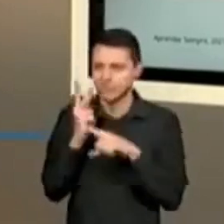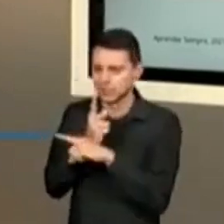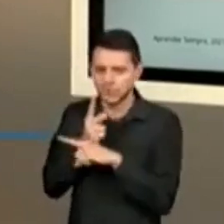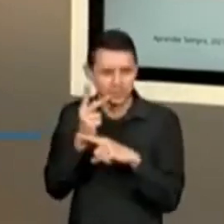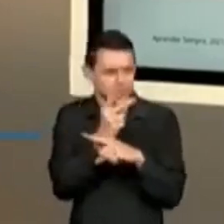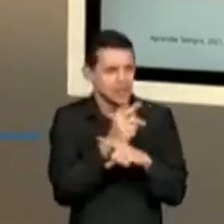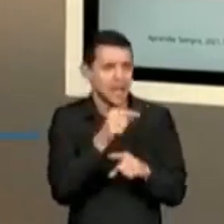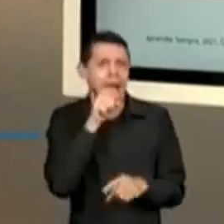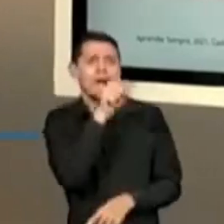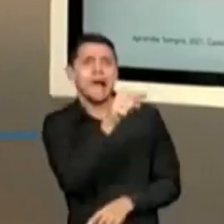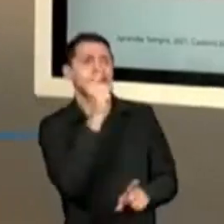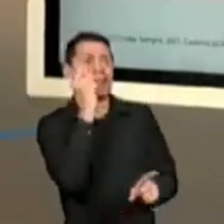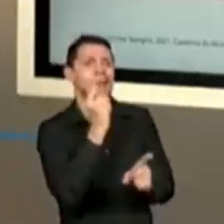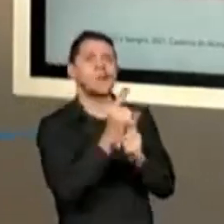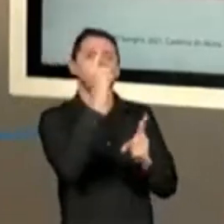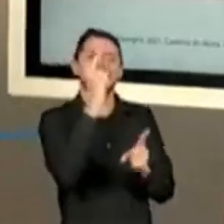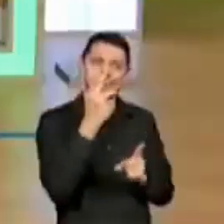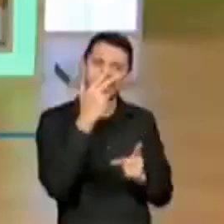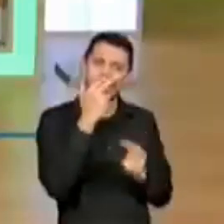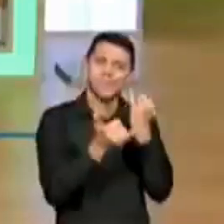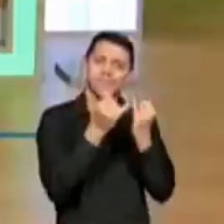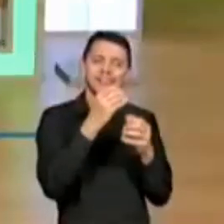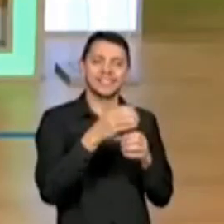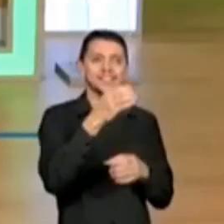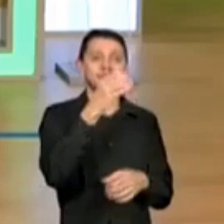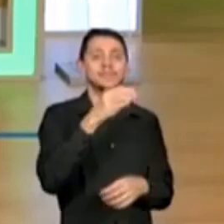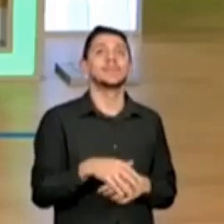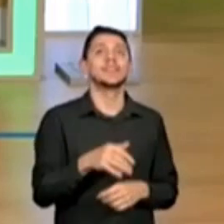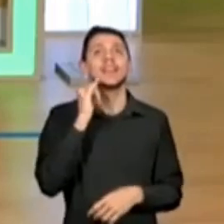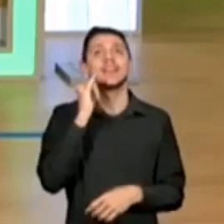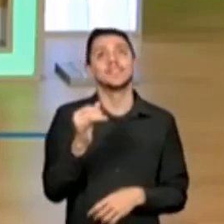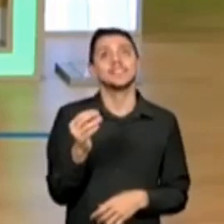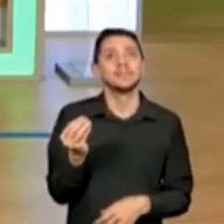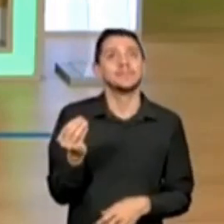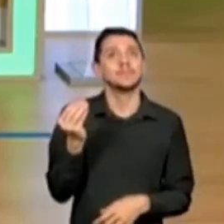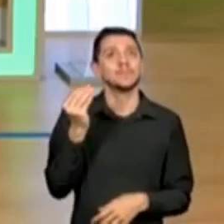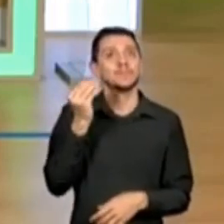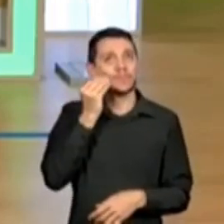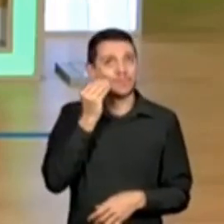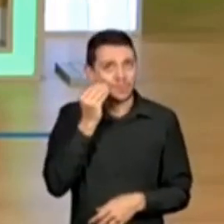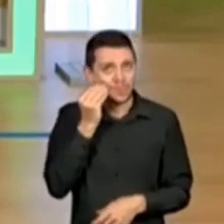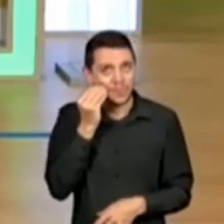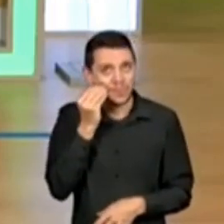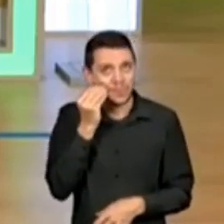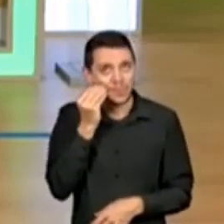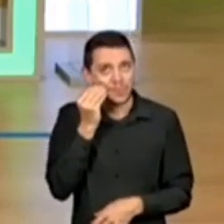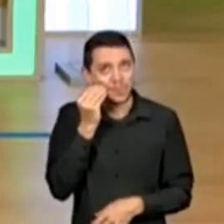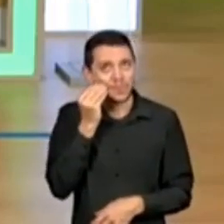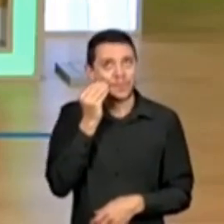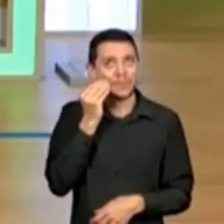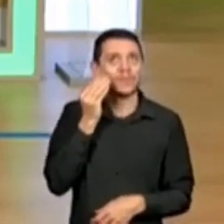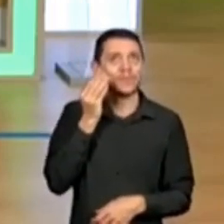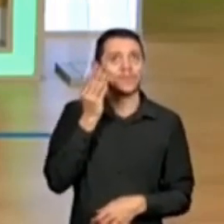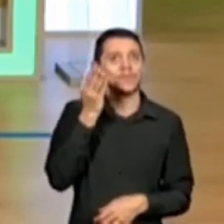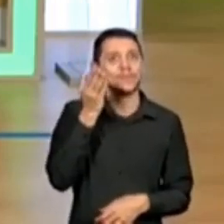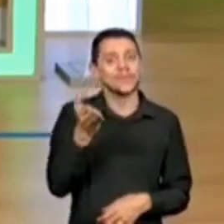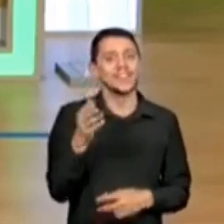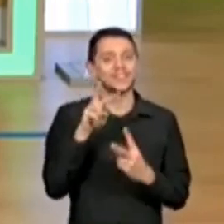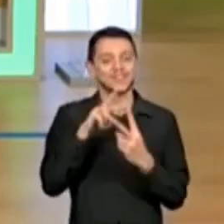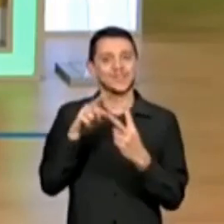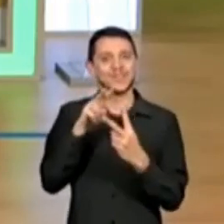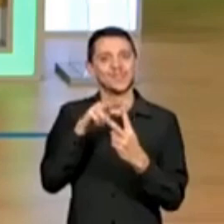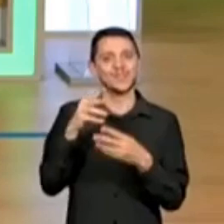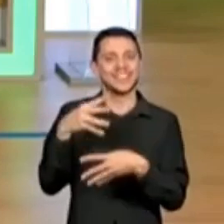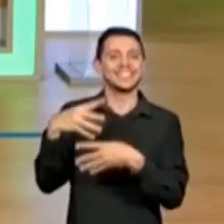ao cilindro, tá? Mas vamos... Oi, eu queria mandar um beijo pra Lolo e pra Evandra, que estão no chat. Por que você queria mandar um beijo pra Porque elas? elas são legais, elas estão com a